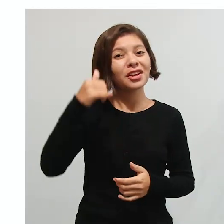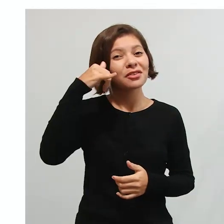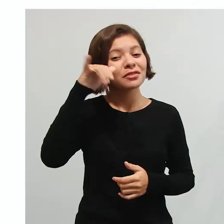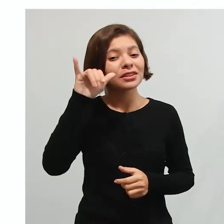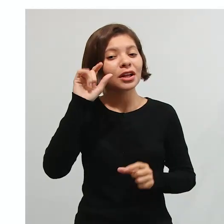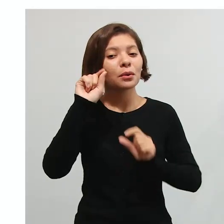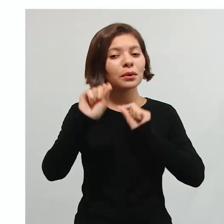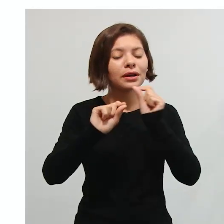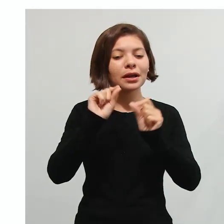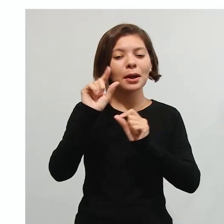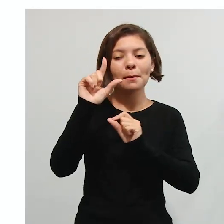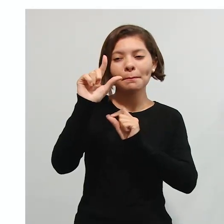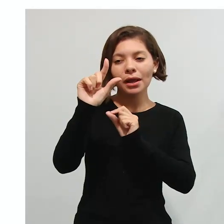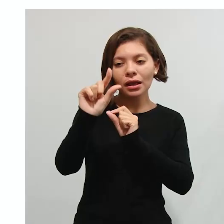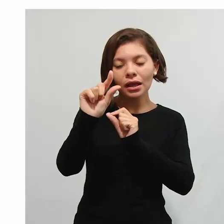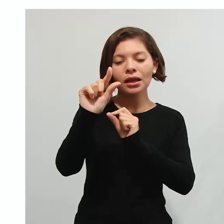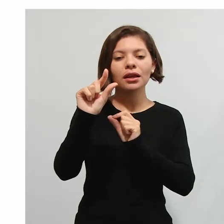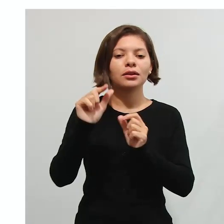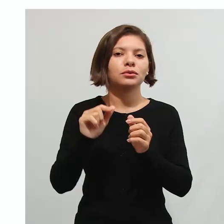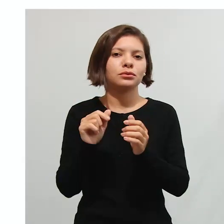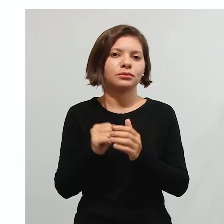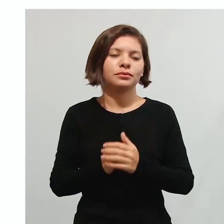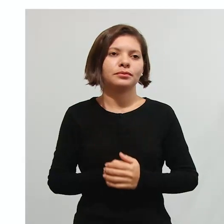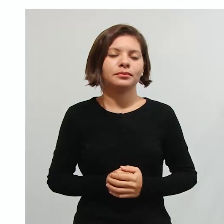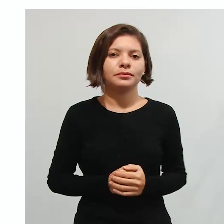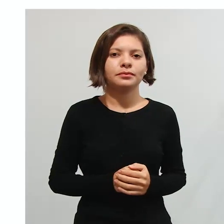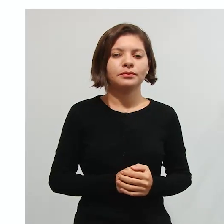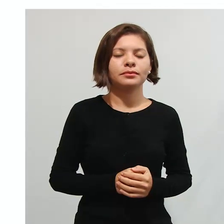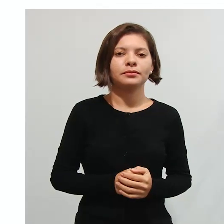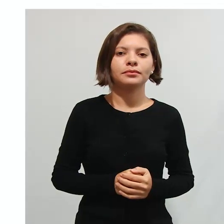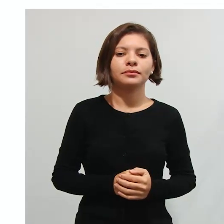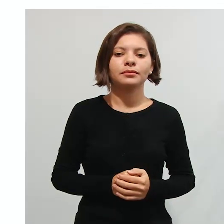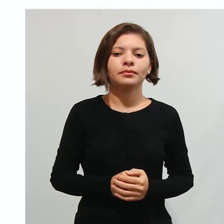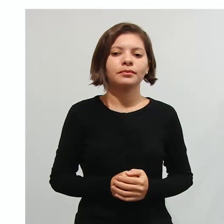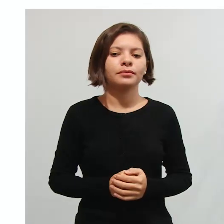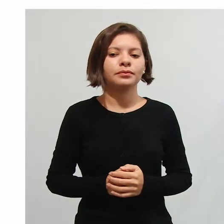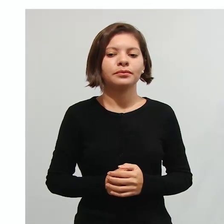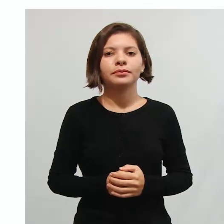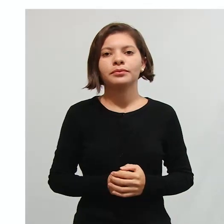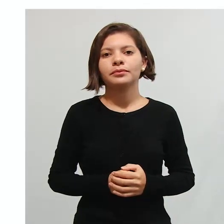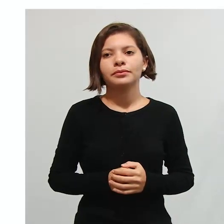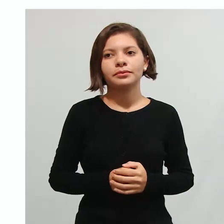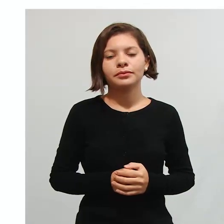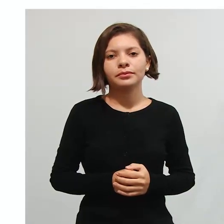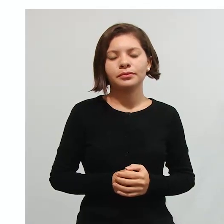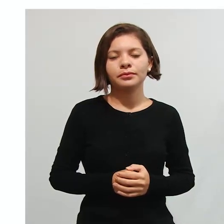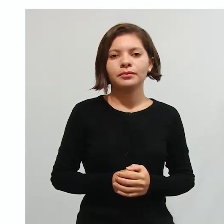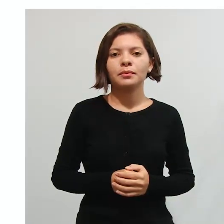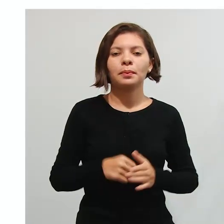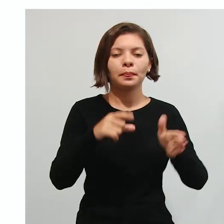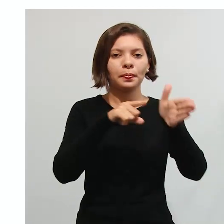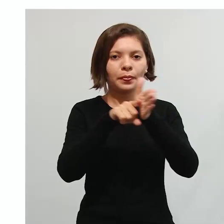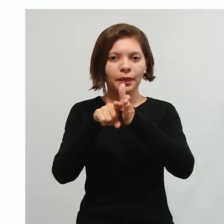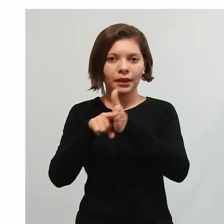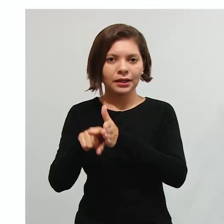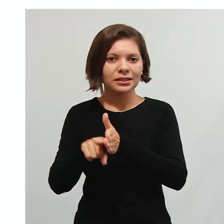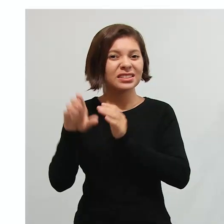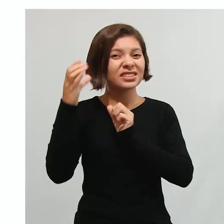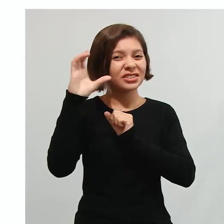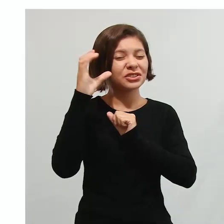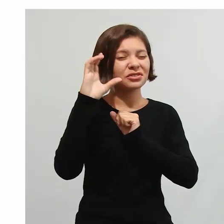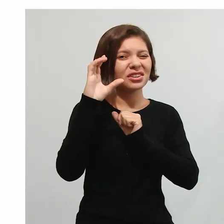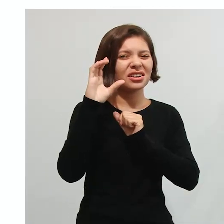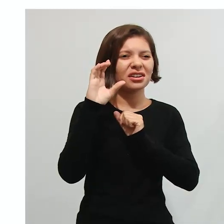e evitar adjetivos como pequeno médio grande isso na na na